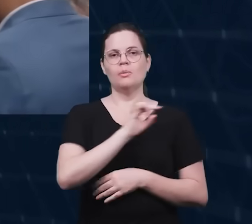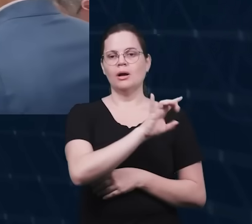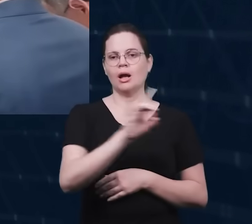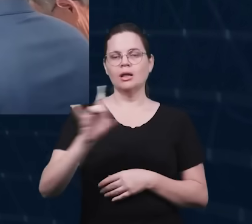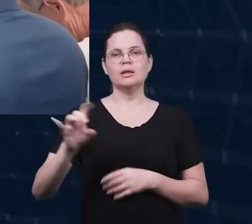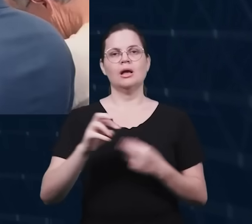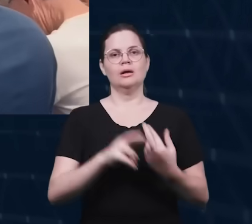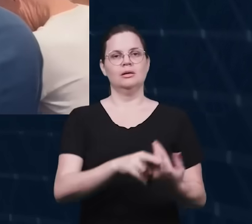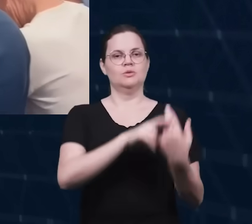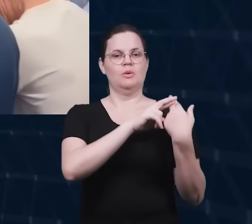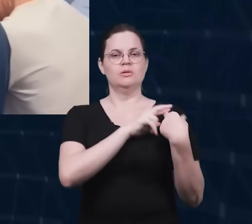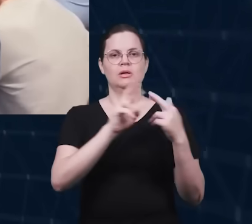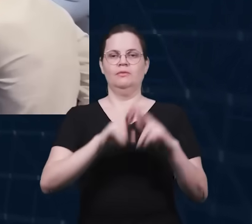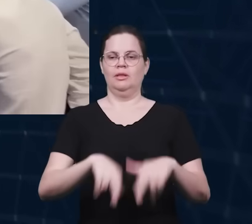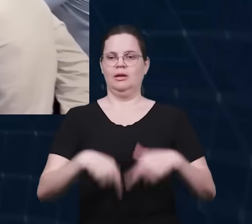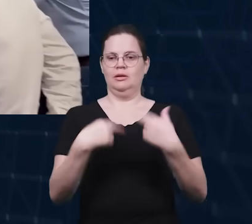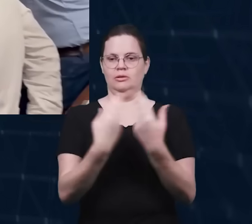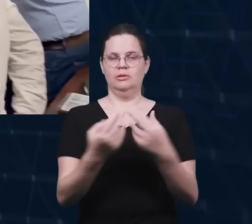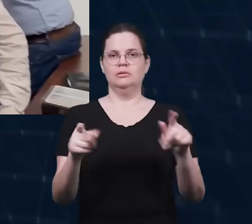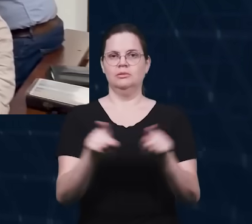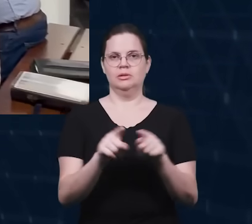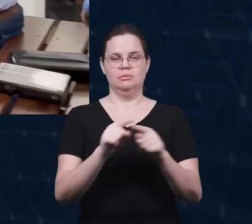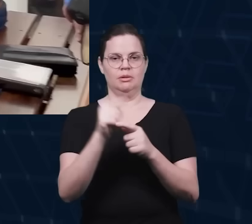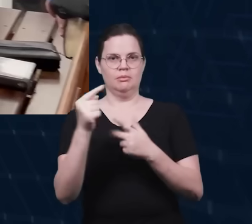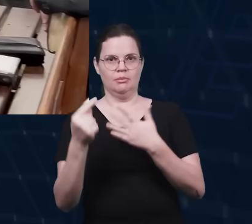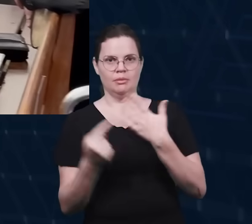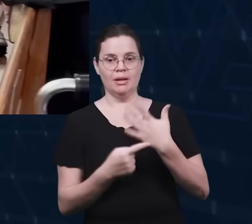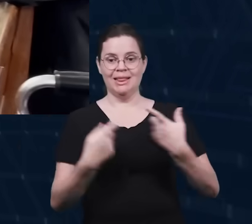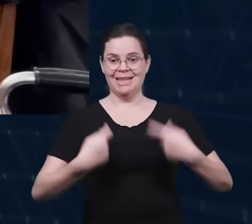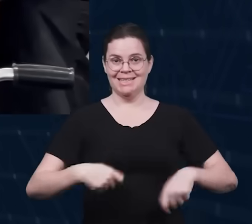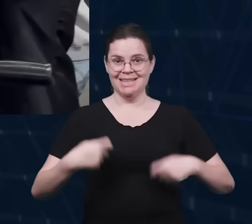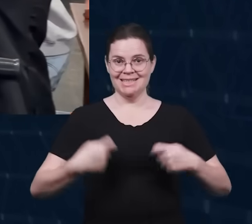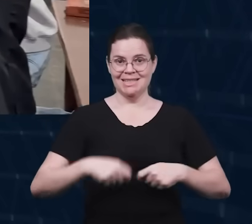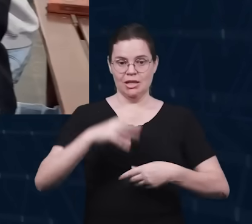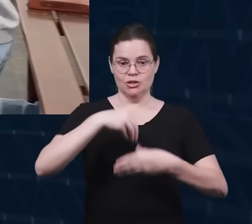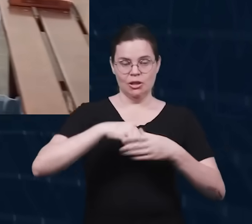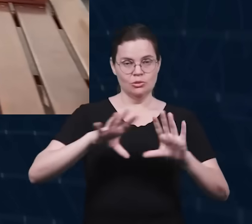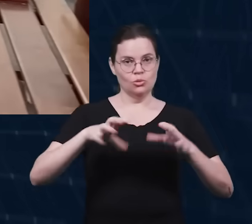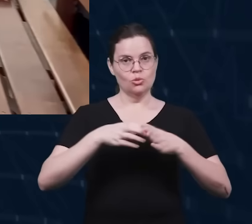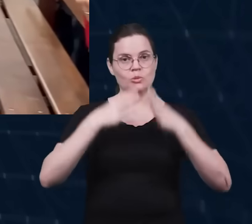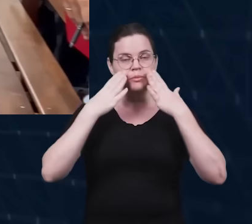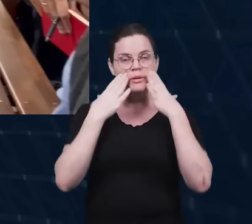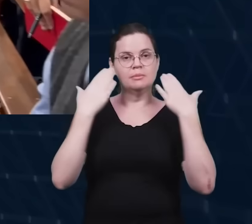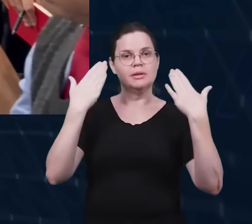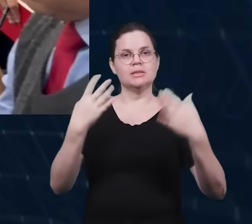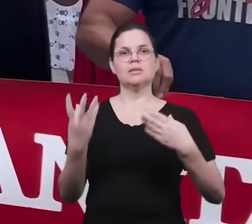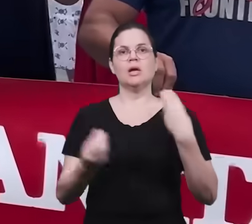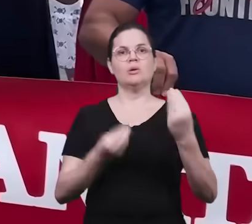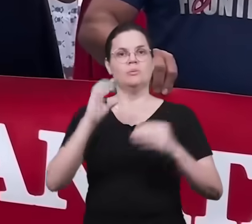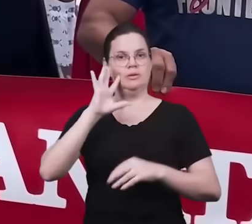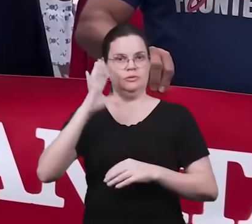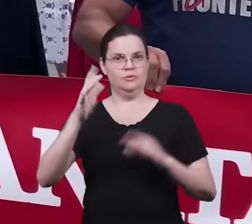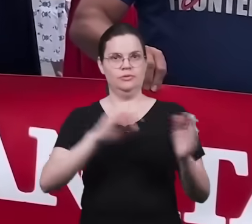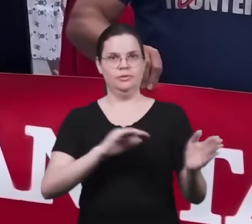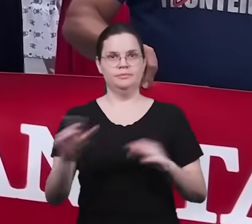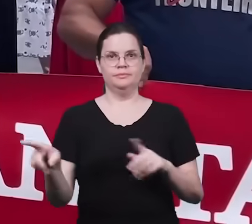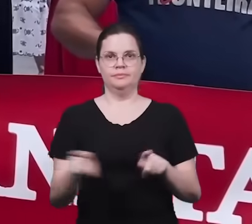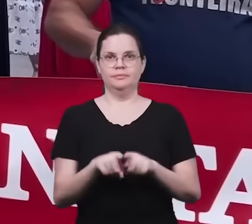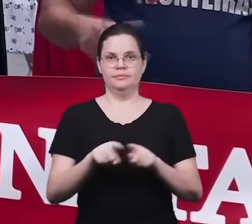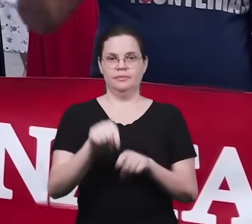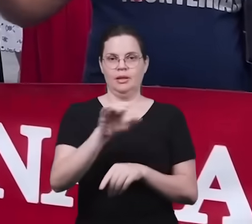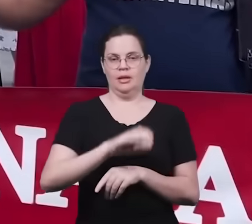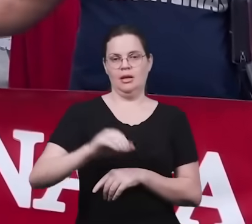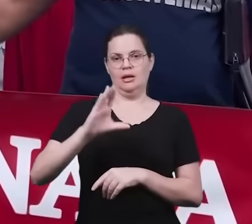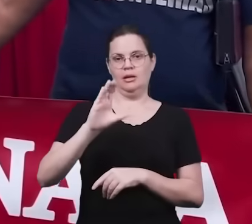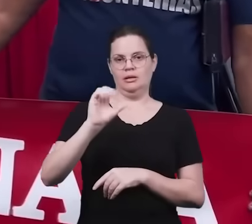conduzir cada reunião, realizar visitas e se posicionar diante das necessidades apresentadas nos grupos. Na microrregião de